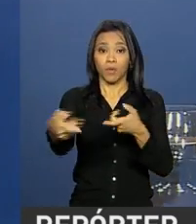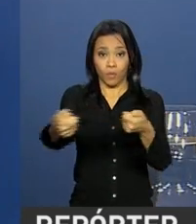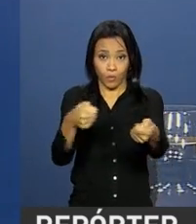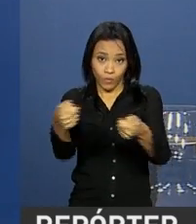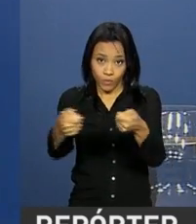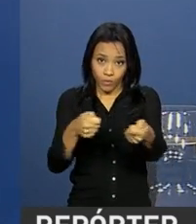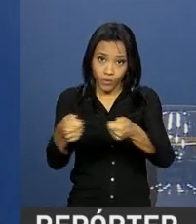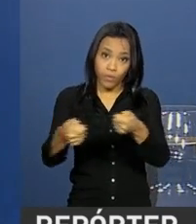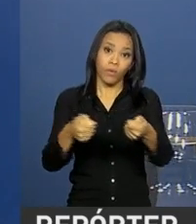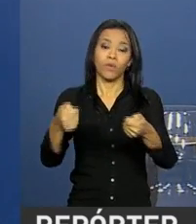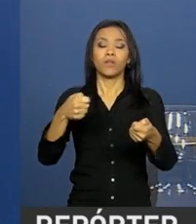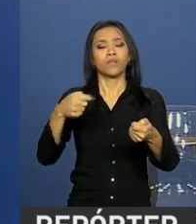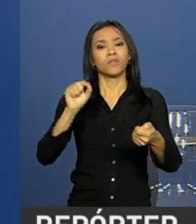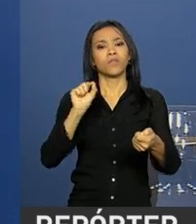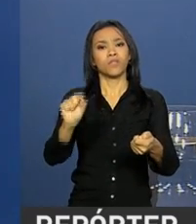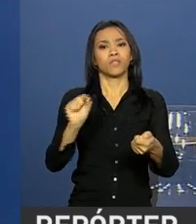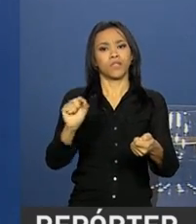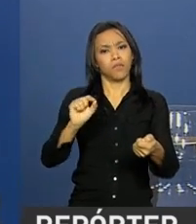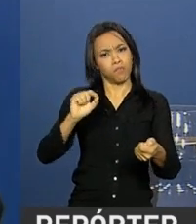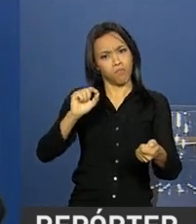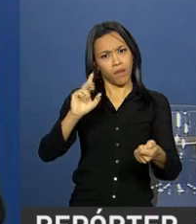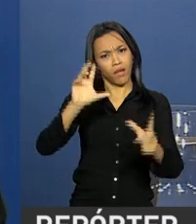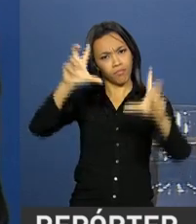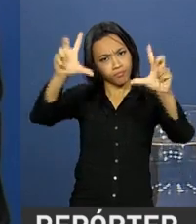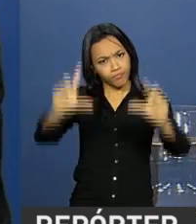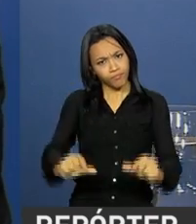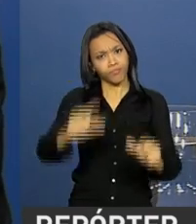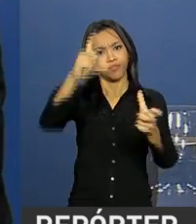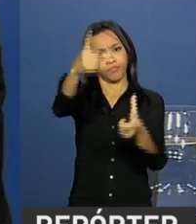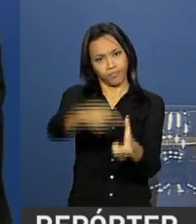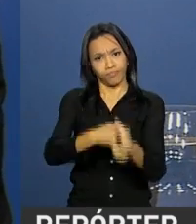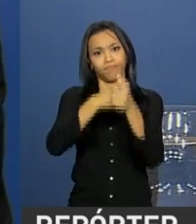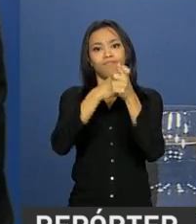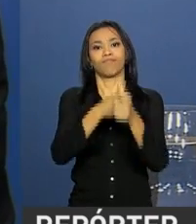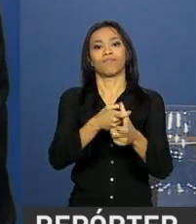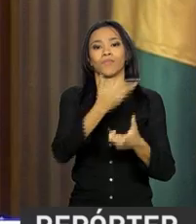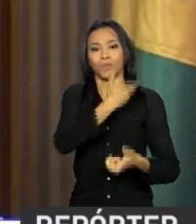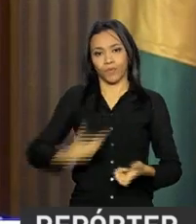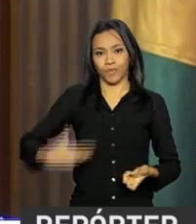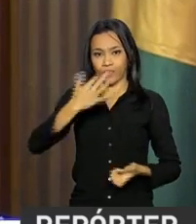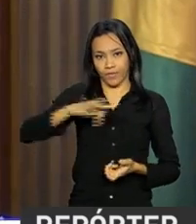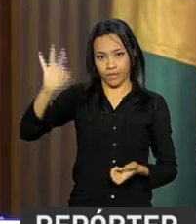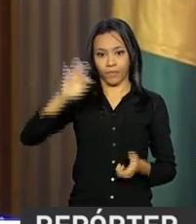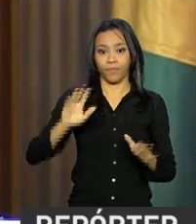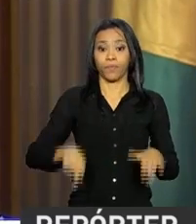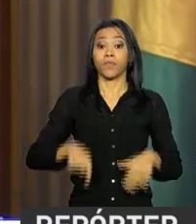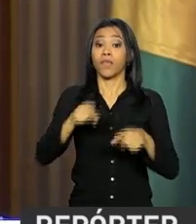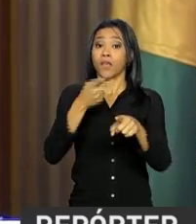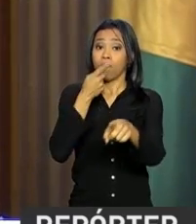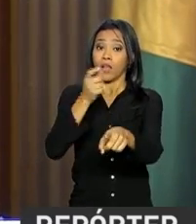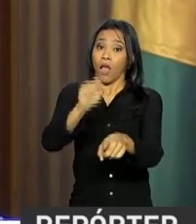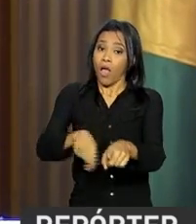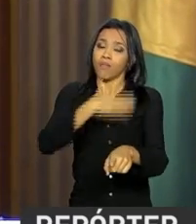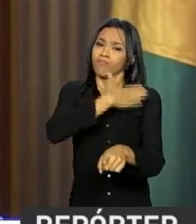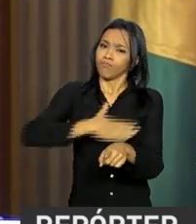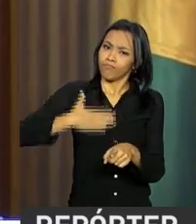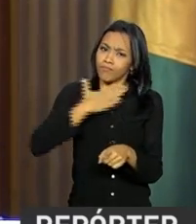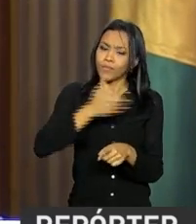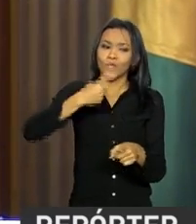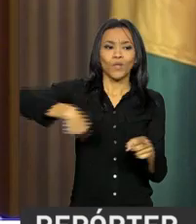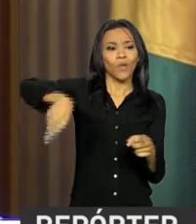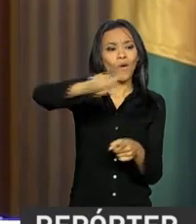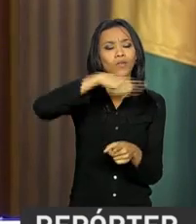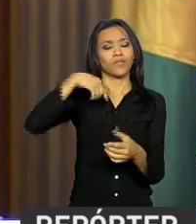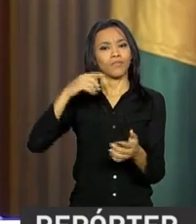também da evolução da dívida pública do governo federal É com grande satisfação Que Nós todos